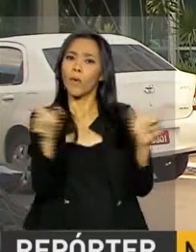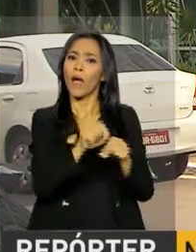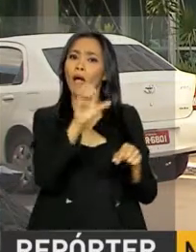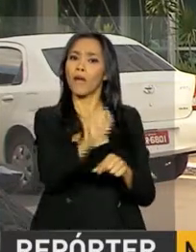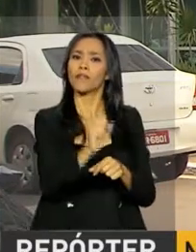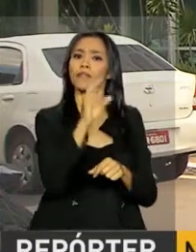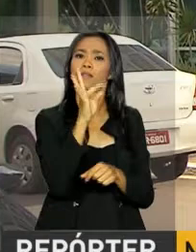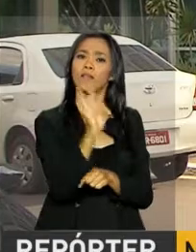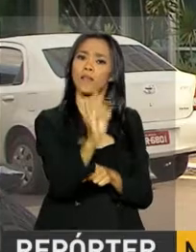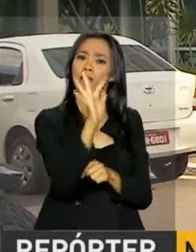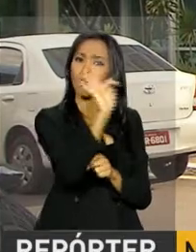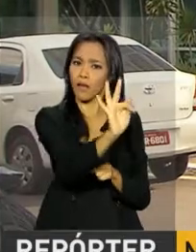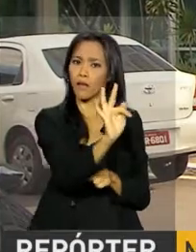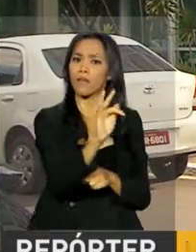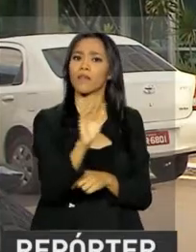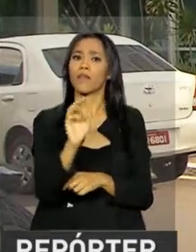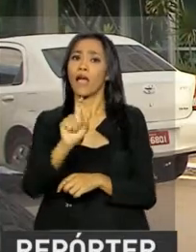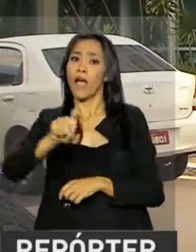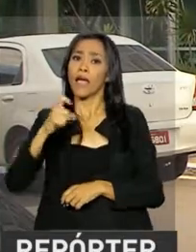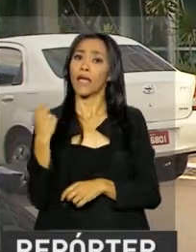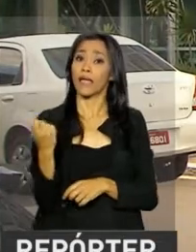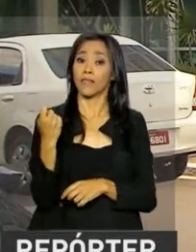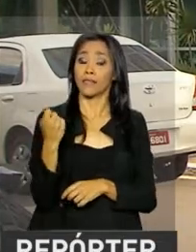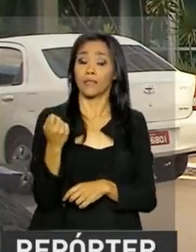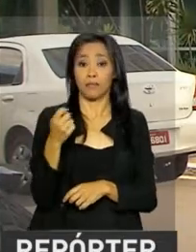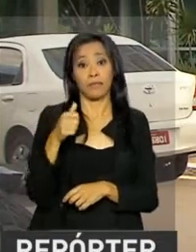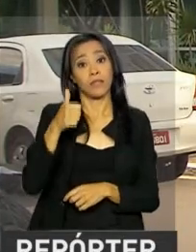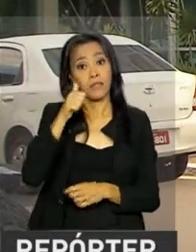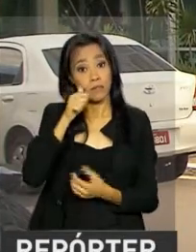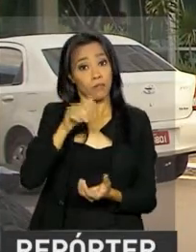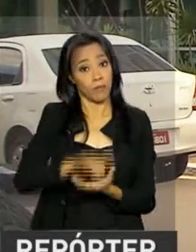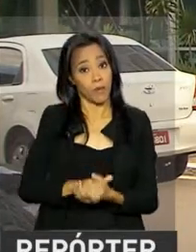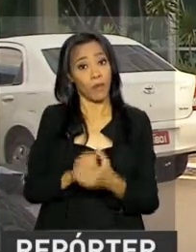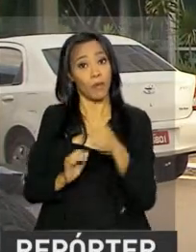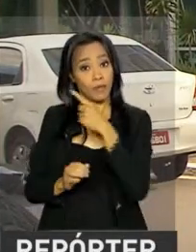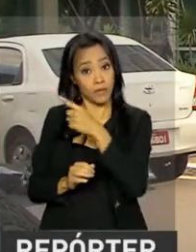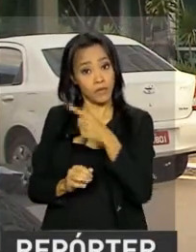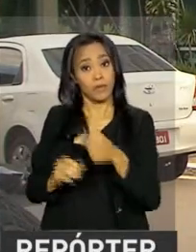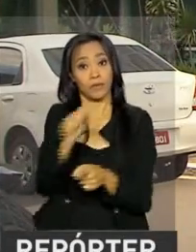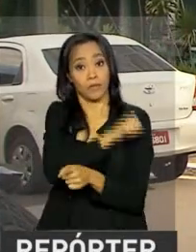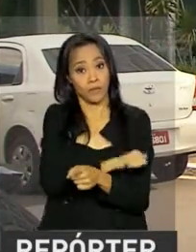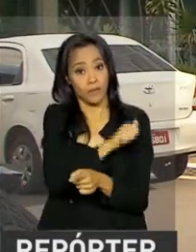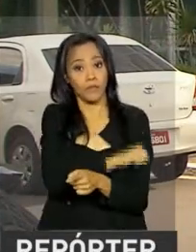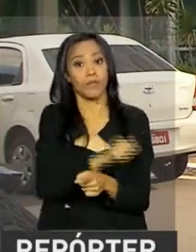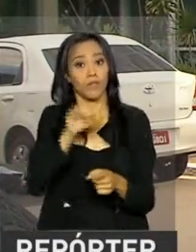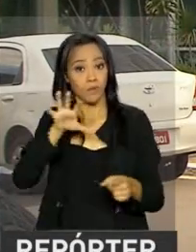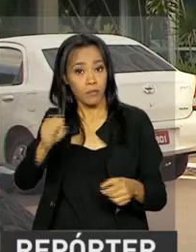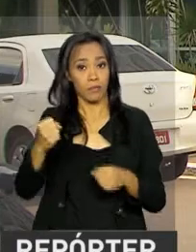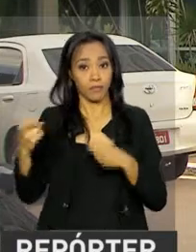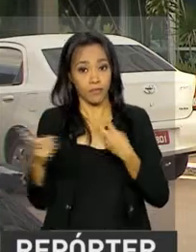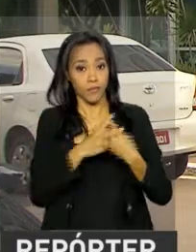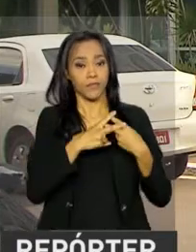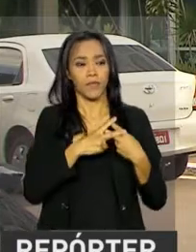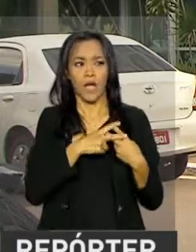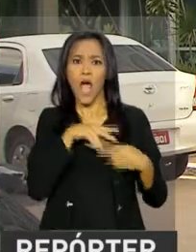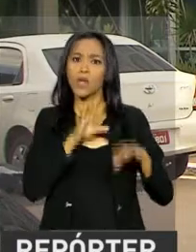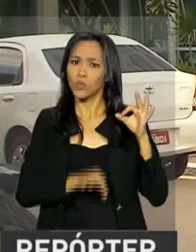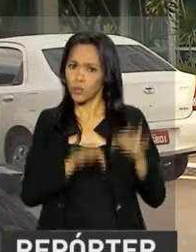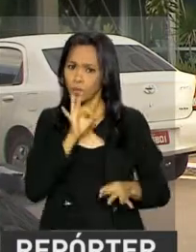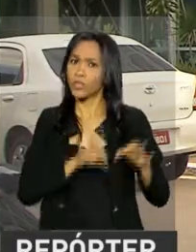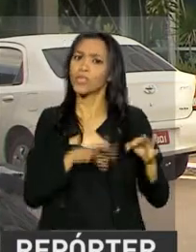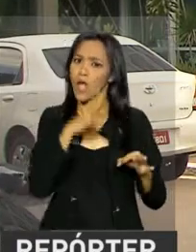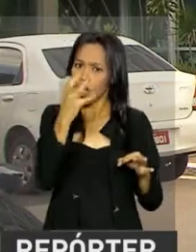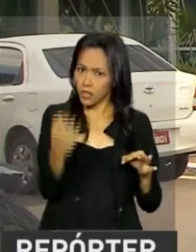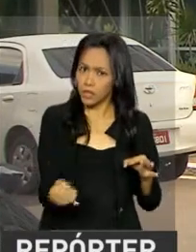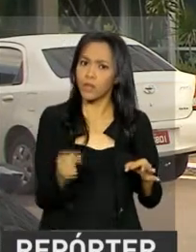prisão domiciliar a esse primeira dama do estado do rio de janeiro adriana ancelmo nesse caso a justiça aceitou a alegação da defesa